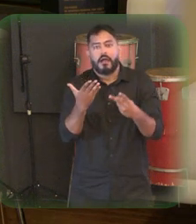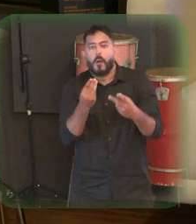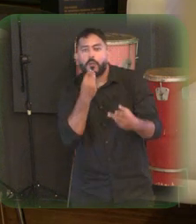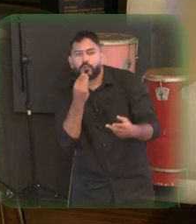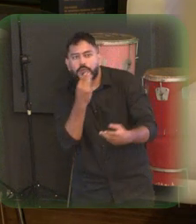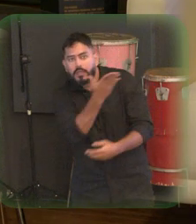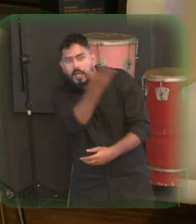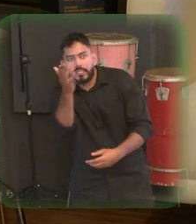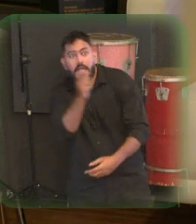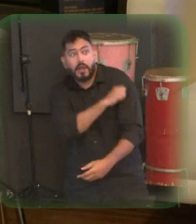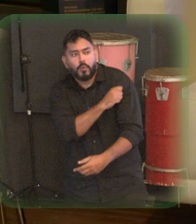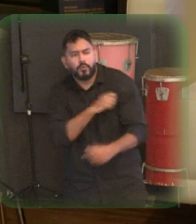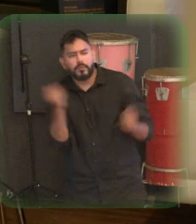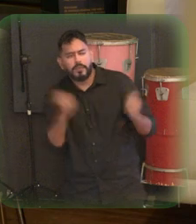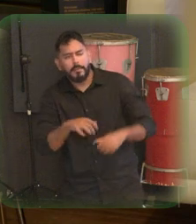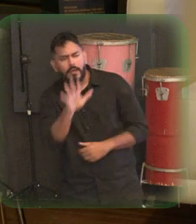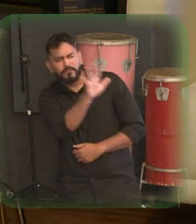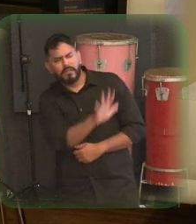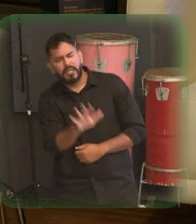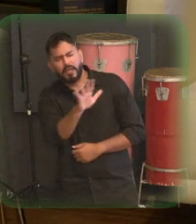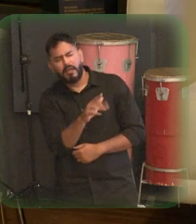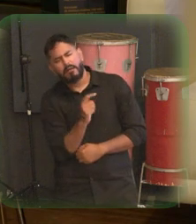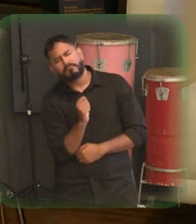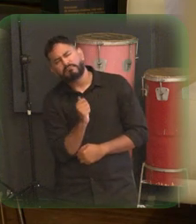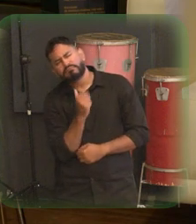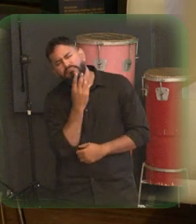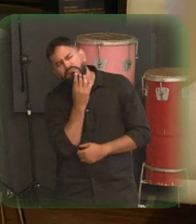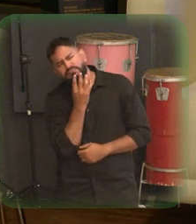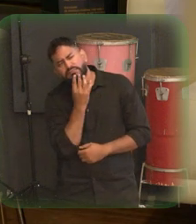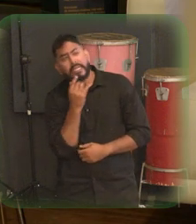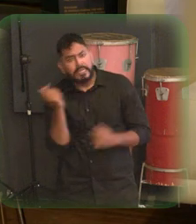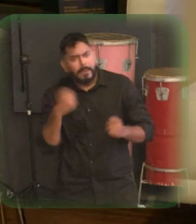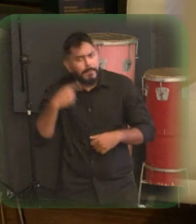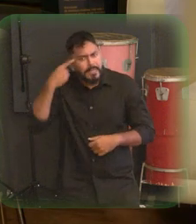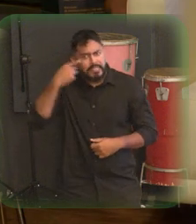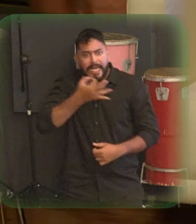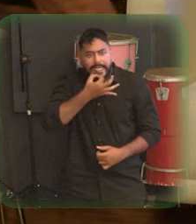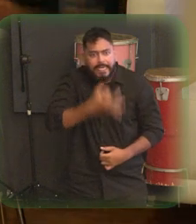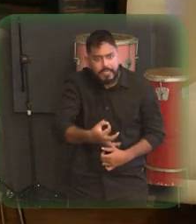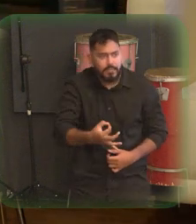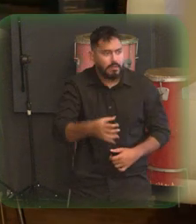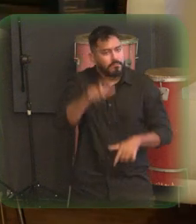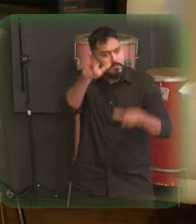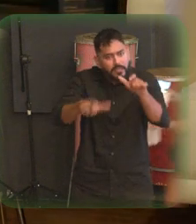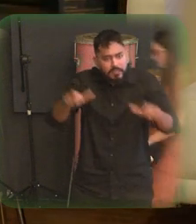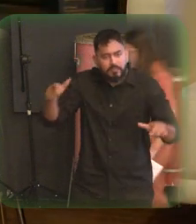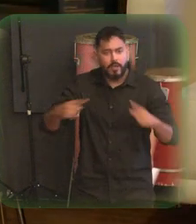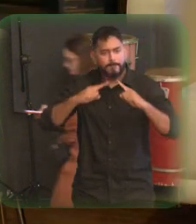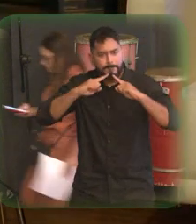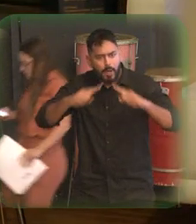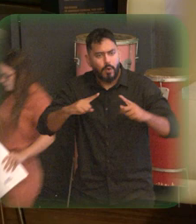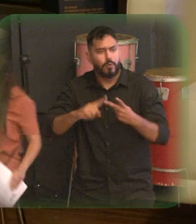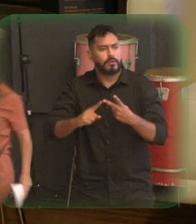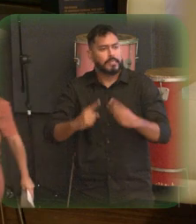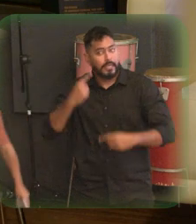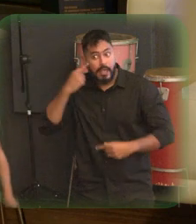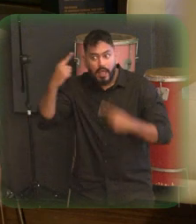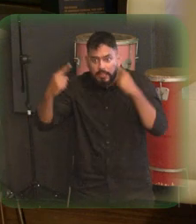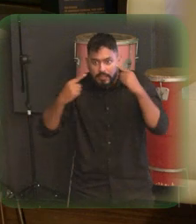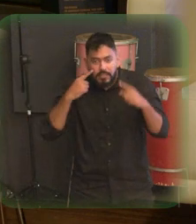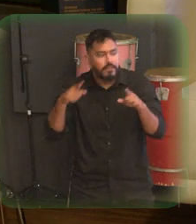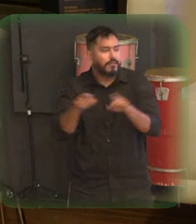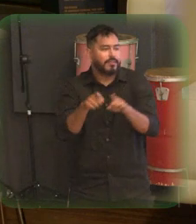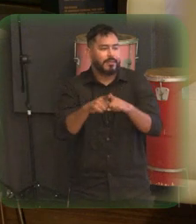possam questionar essa realidade. Que sejam pessoas questionadoras, que sejam pessoas críticas, que sejam pessoas criativas, que sejam